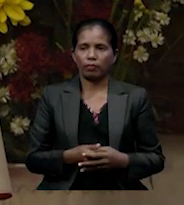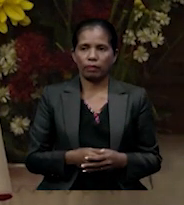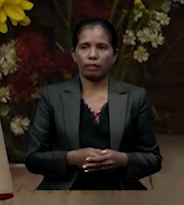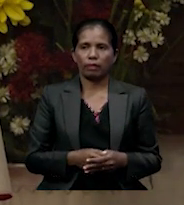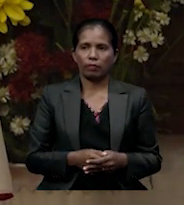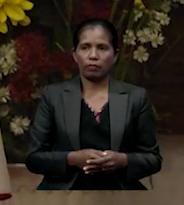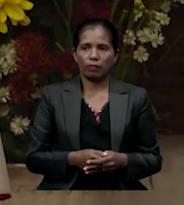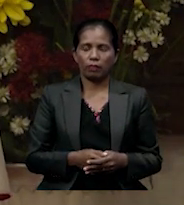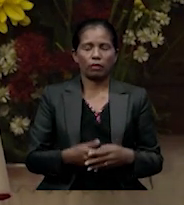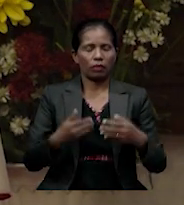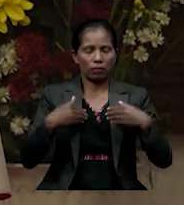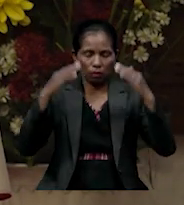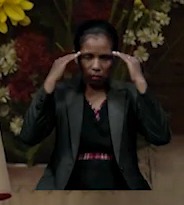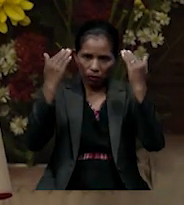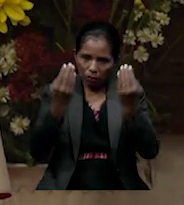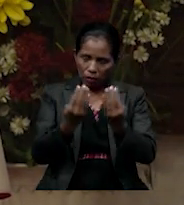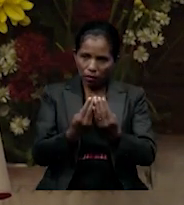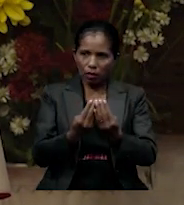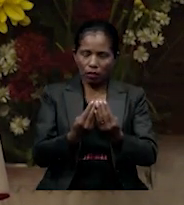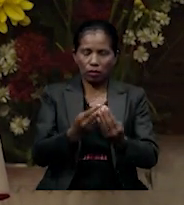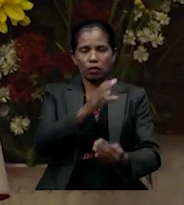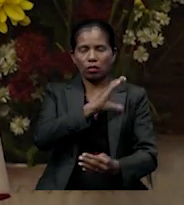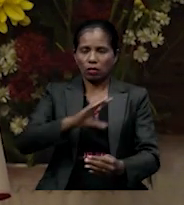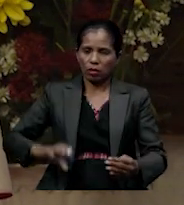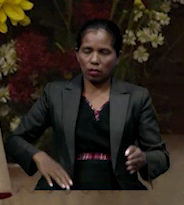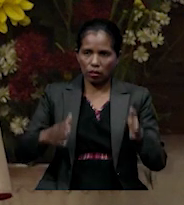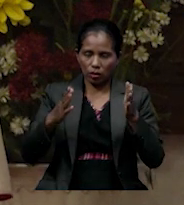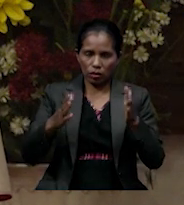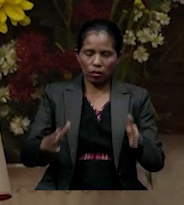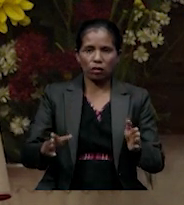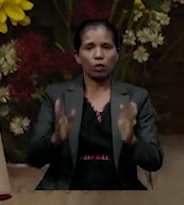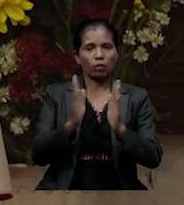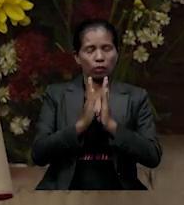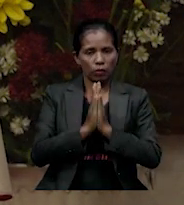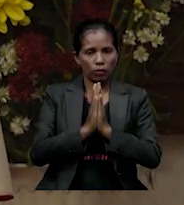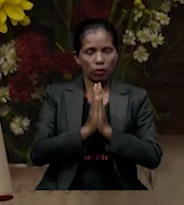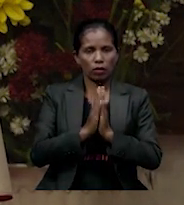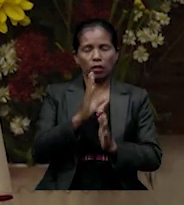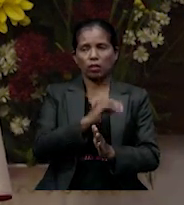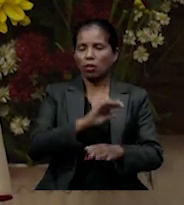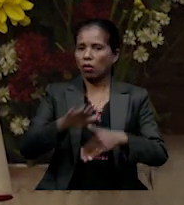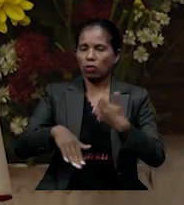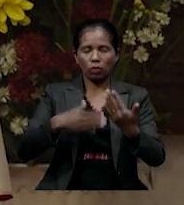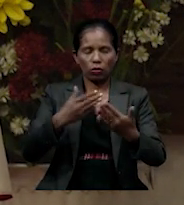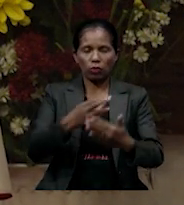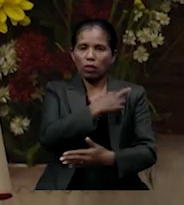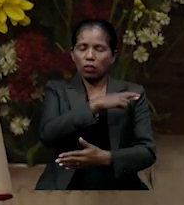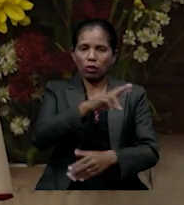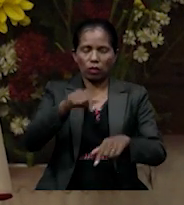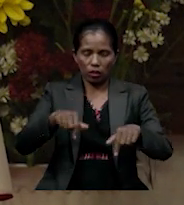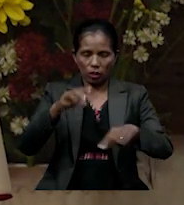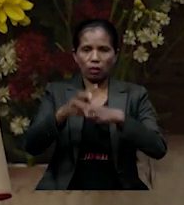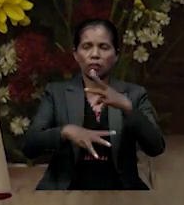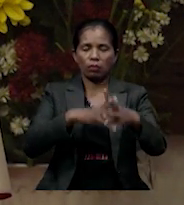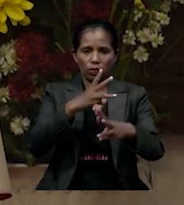os muçulmanos, os cristãos, os budistas e todas as religiões do mundo, temos